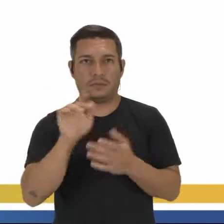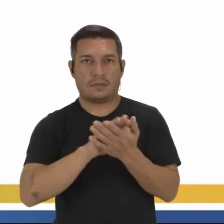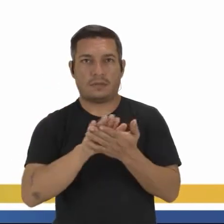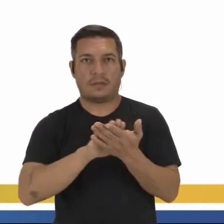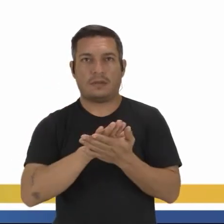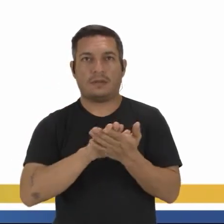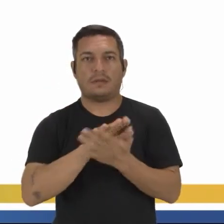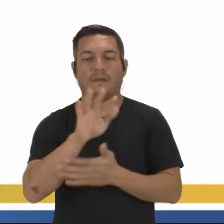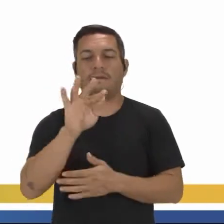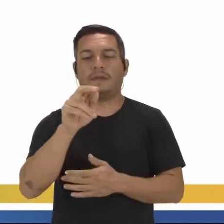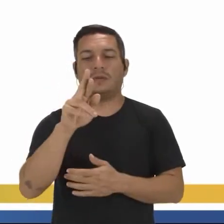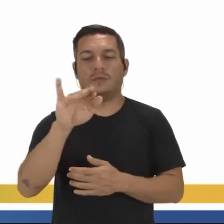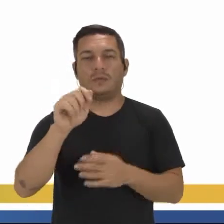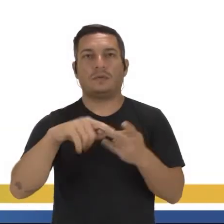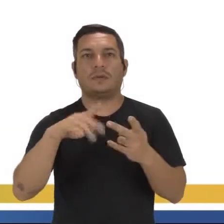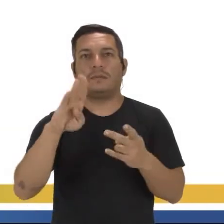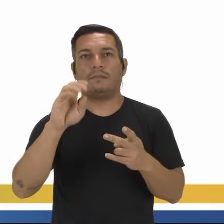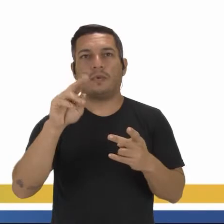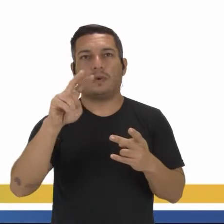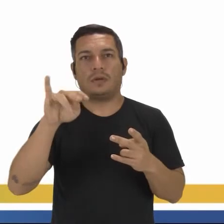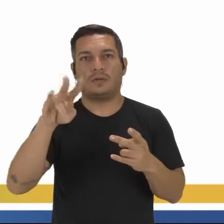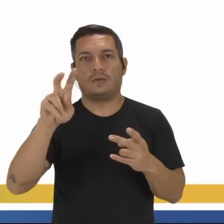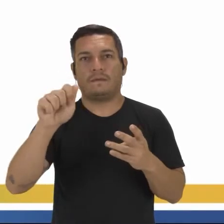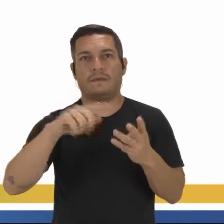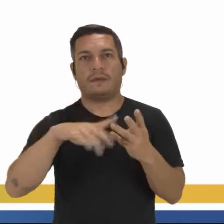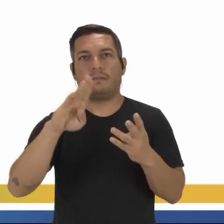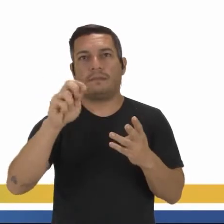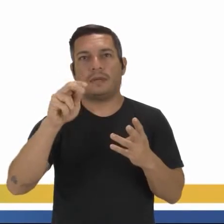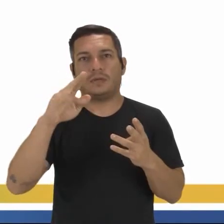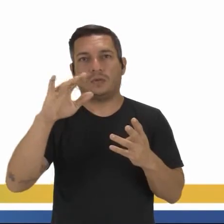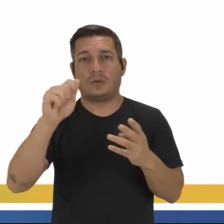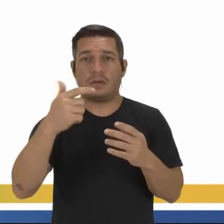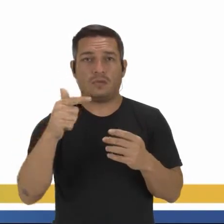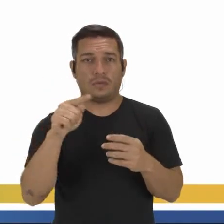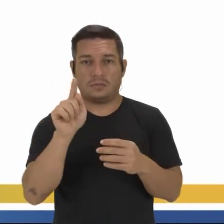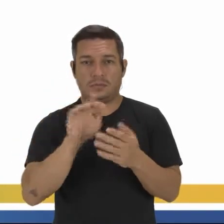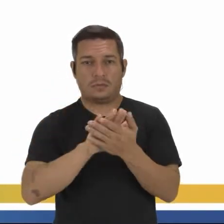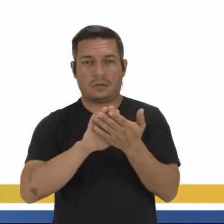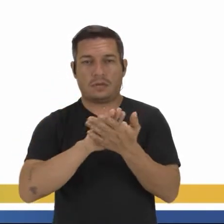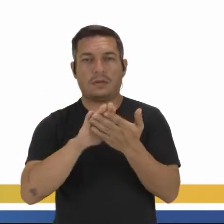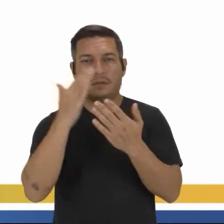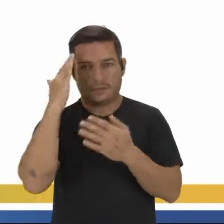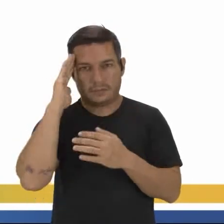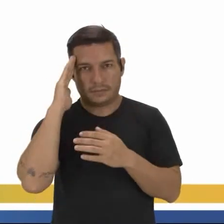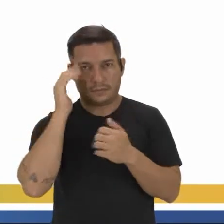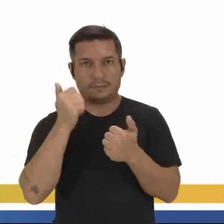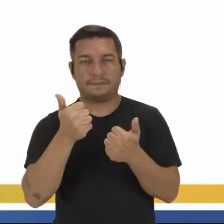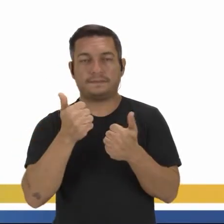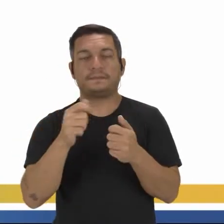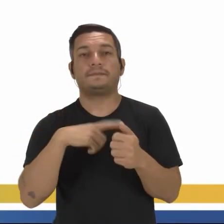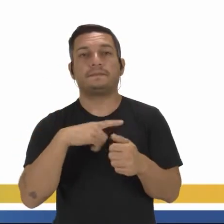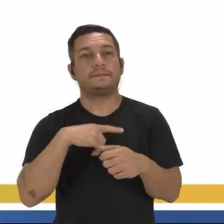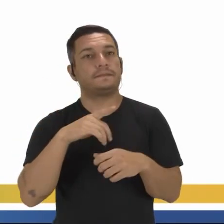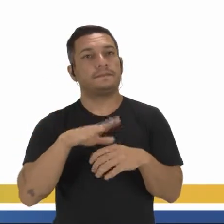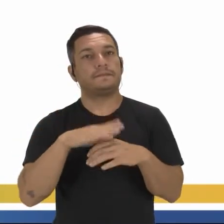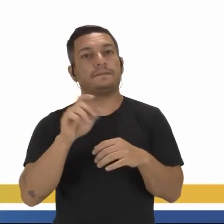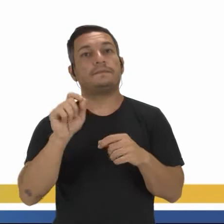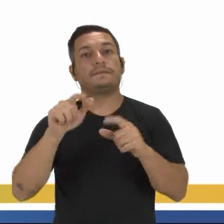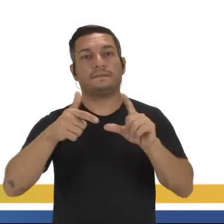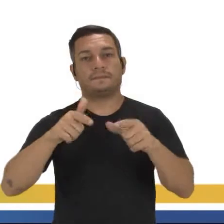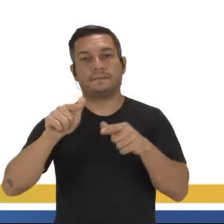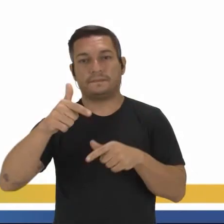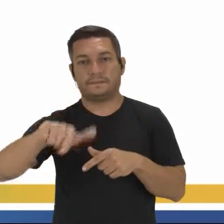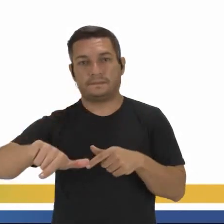acentuadas. Então, feiura, bocaiúva e baiuca não recebem acento. Entenderam? Tem mais a questão das